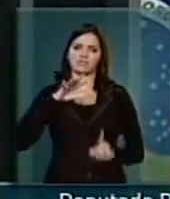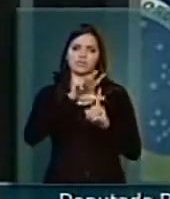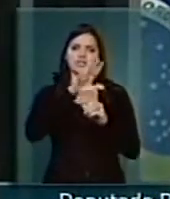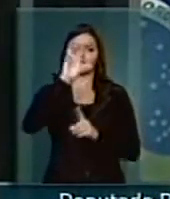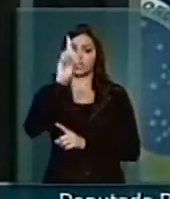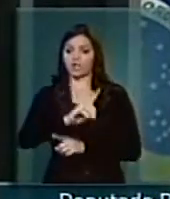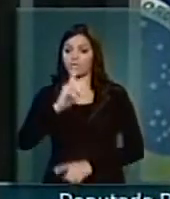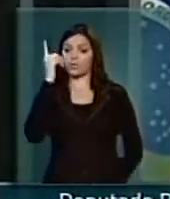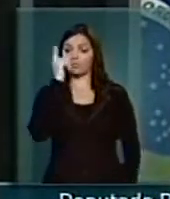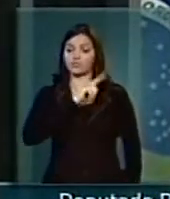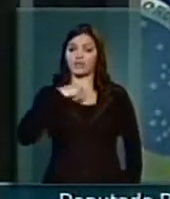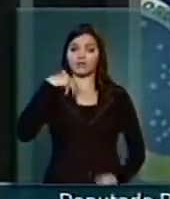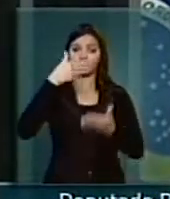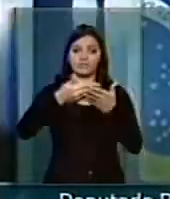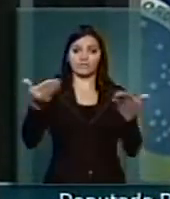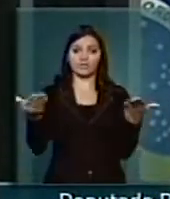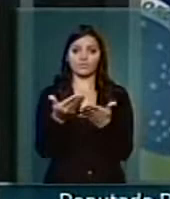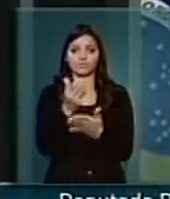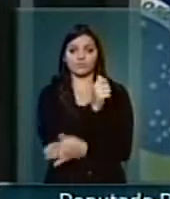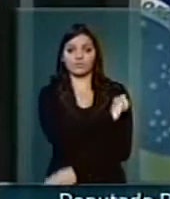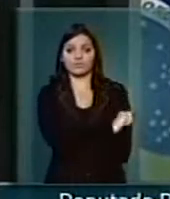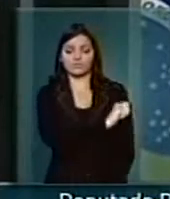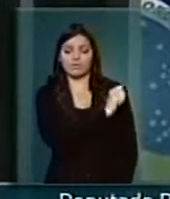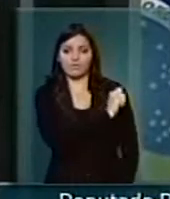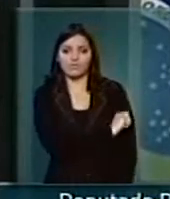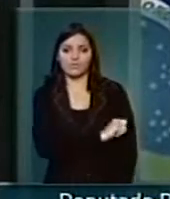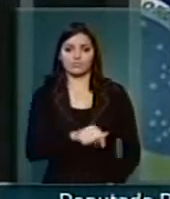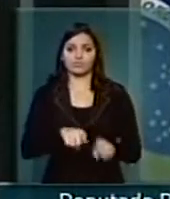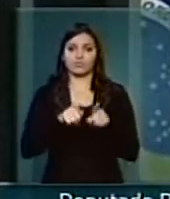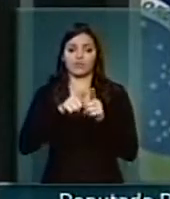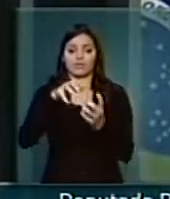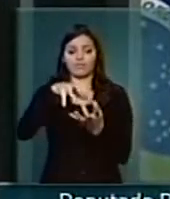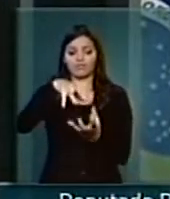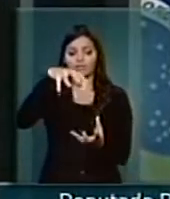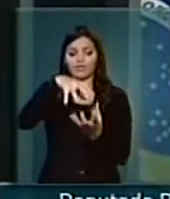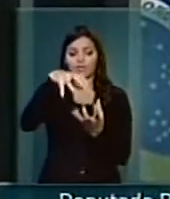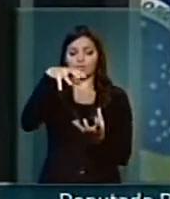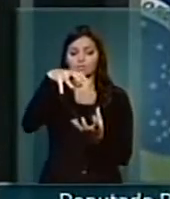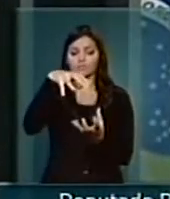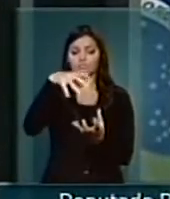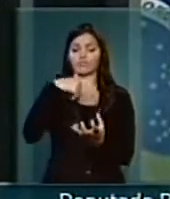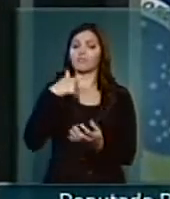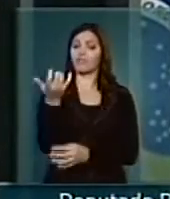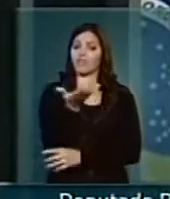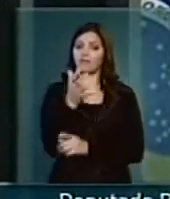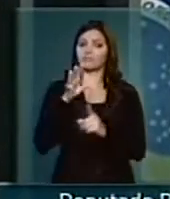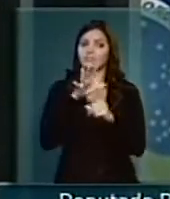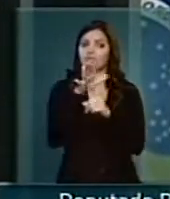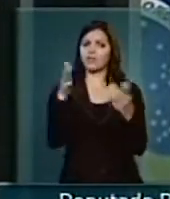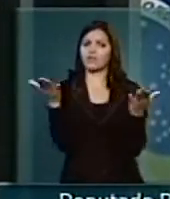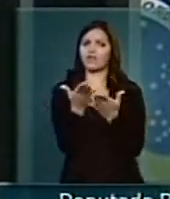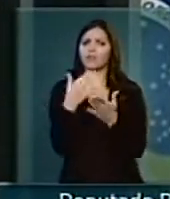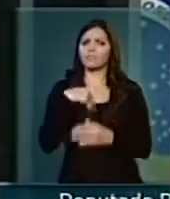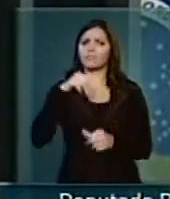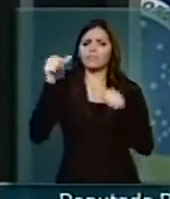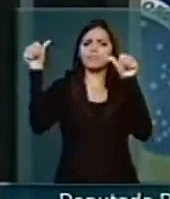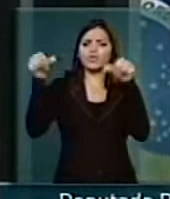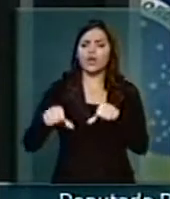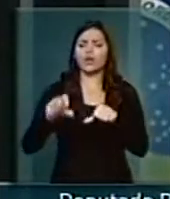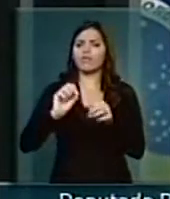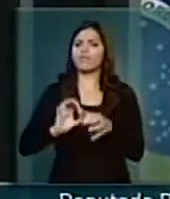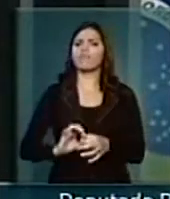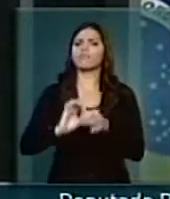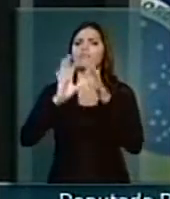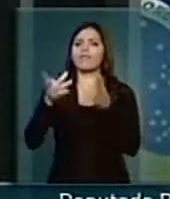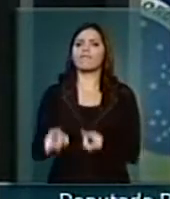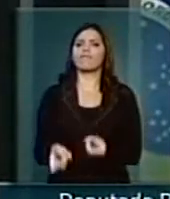já conquistados pelos estudantes e pelos idosos em nosso país. E agora, o mais grave, quer liberar a venda